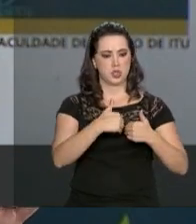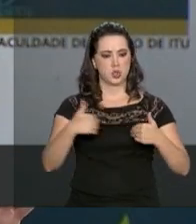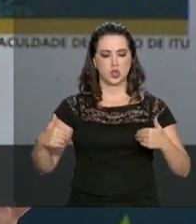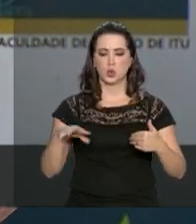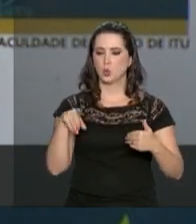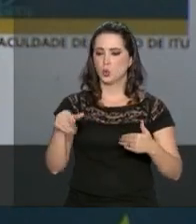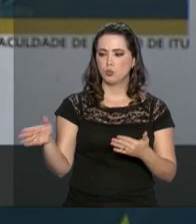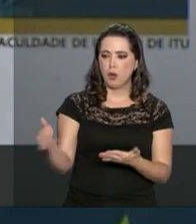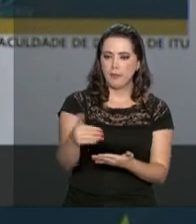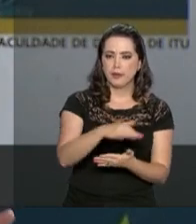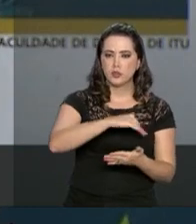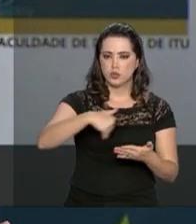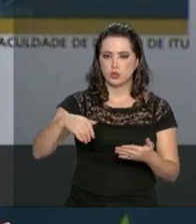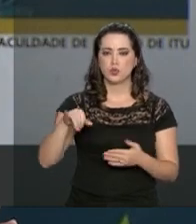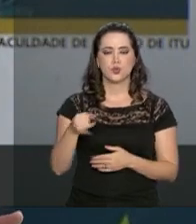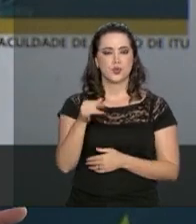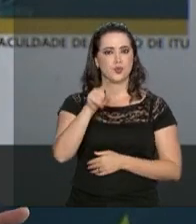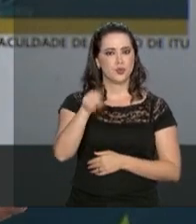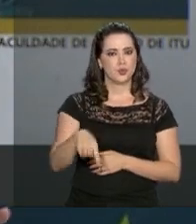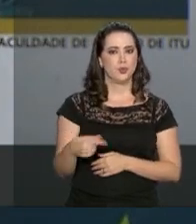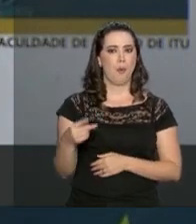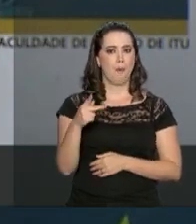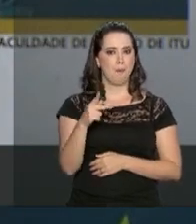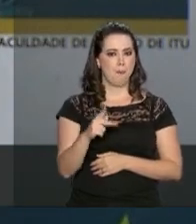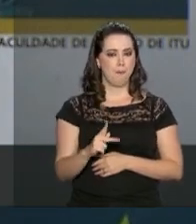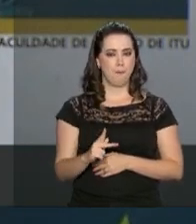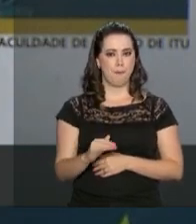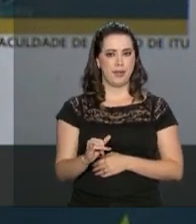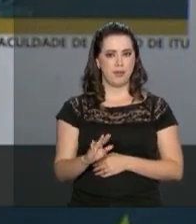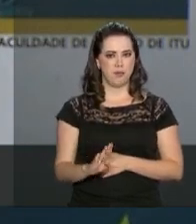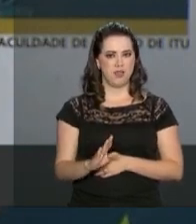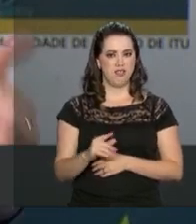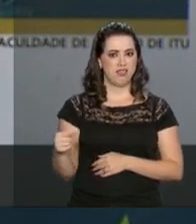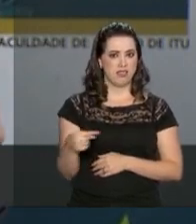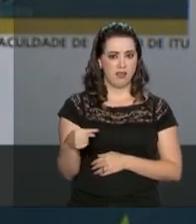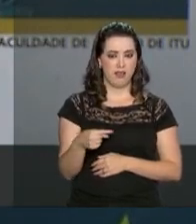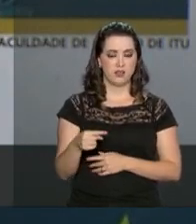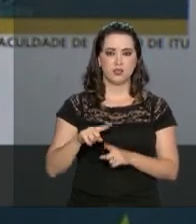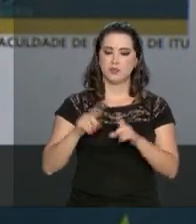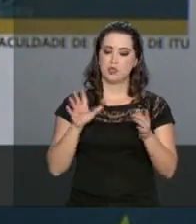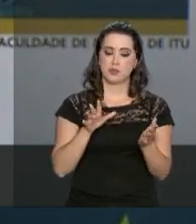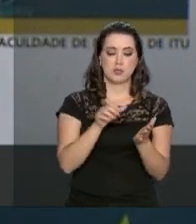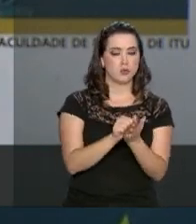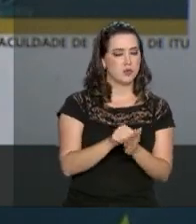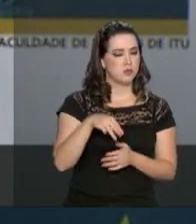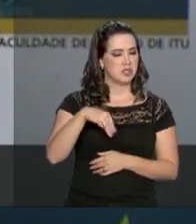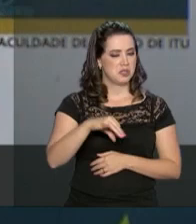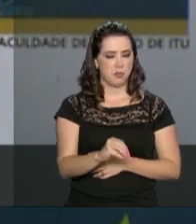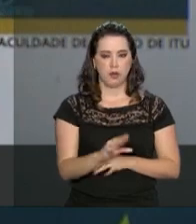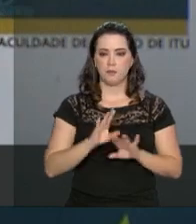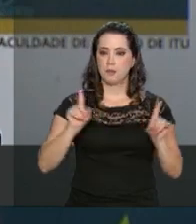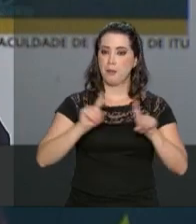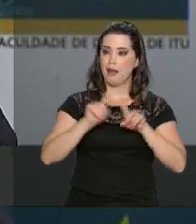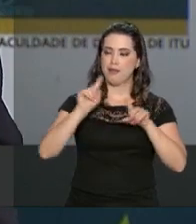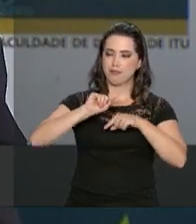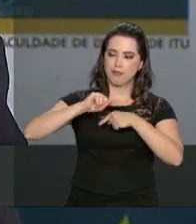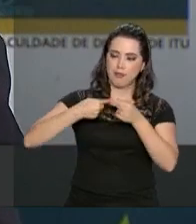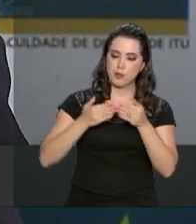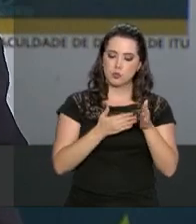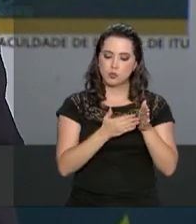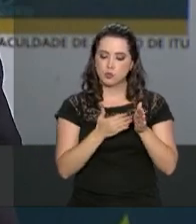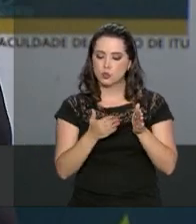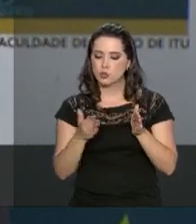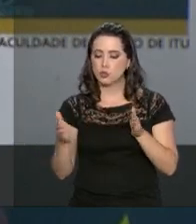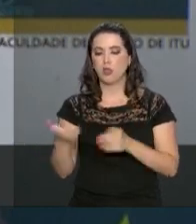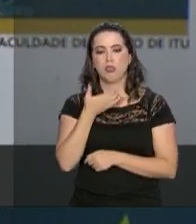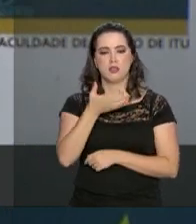Né? Era um PIB negativo. Quando nós assumimos em maio, quando chegou logo em dezembro, o PIB já era negativo